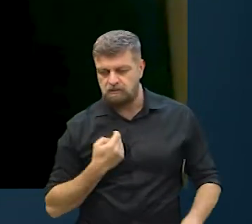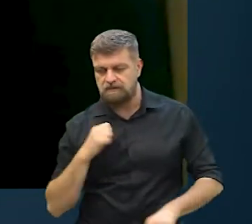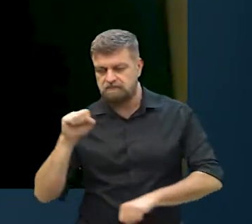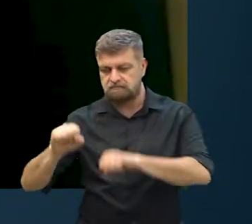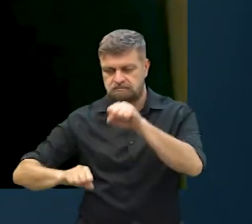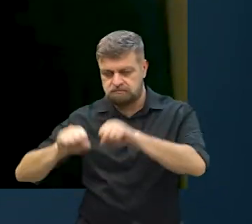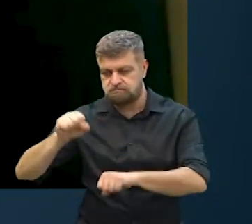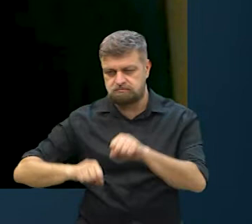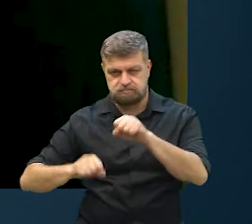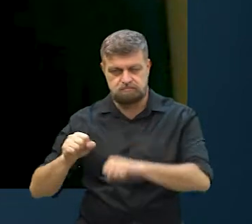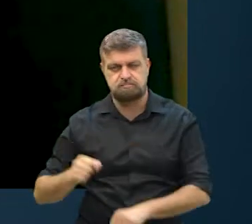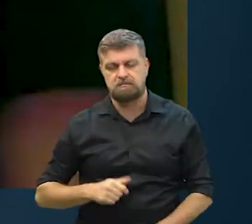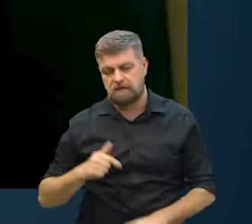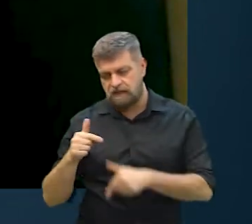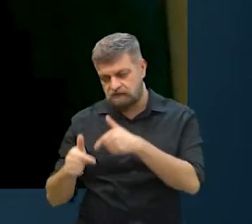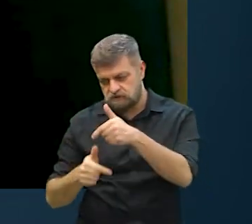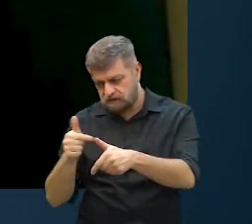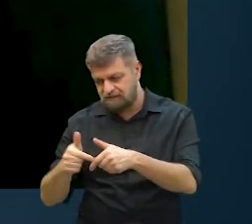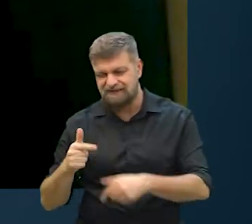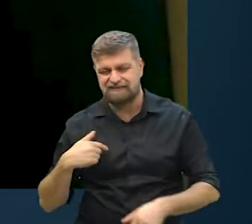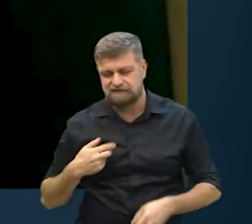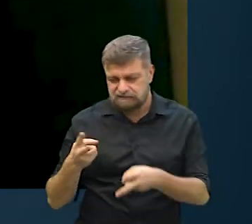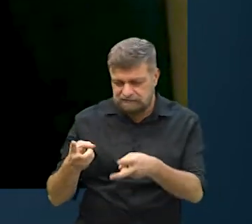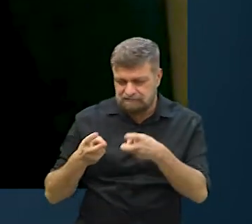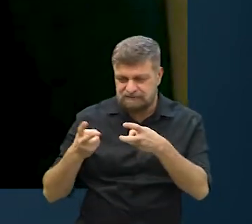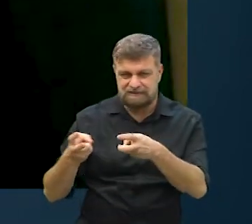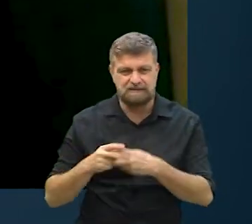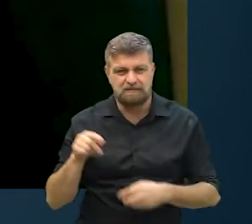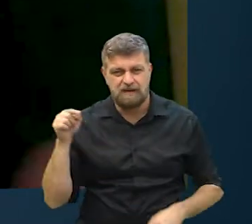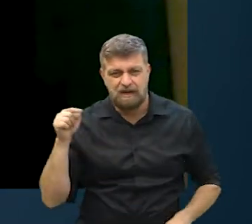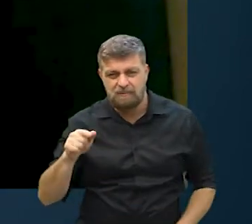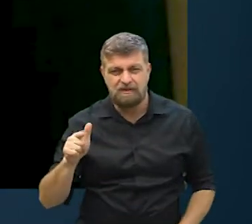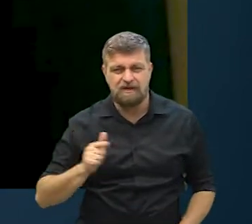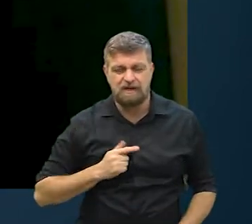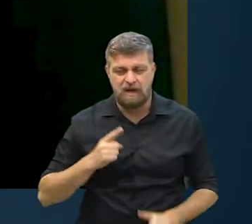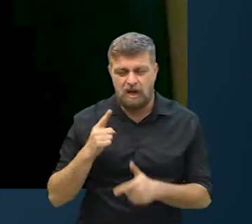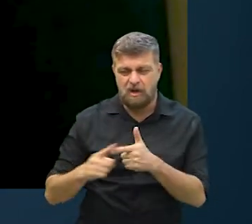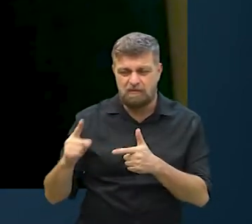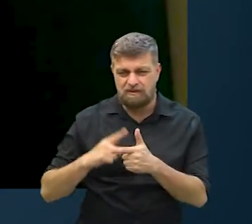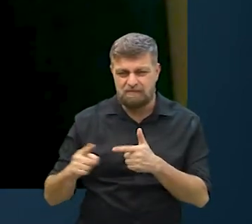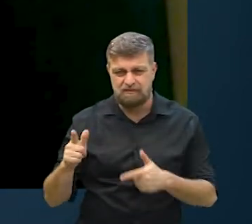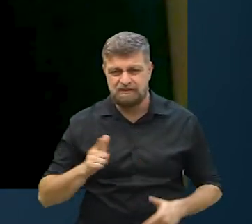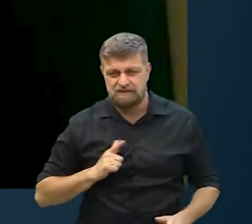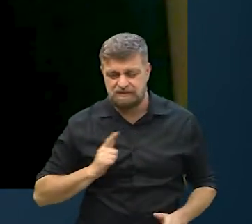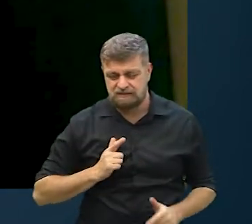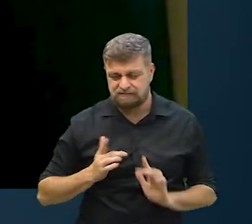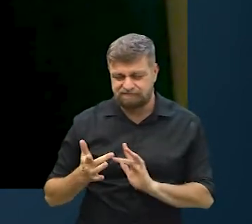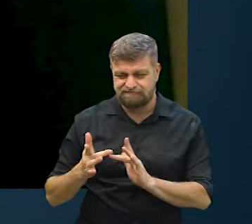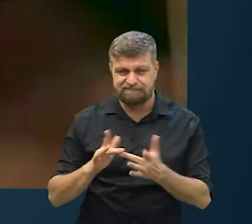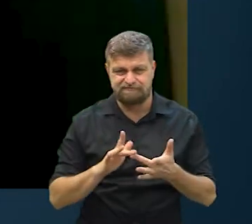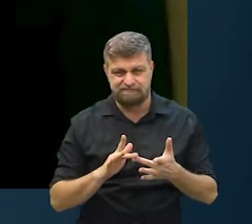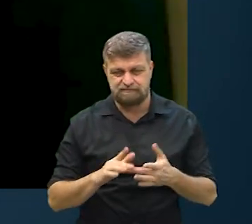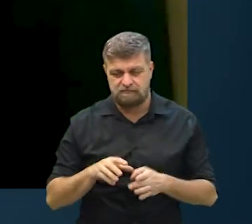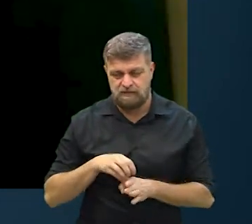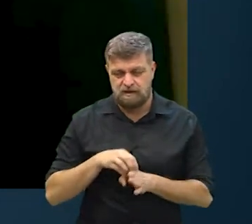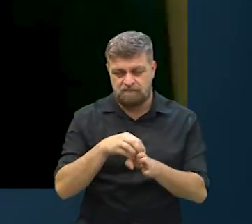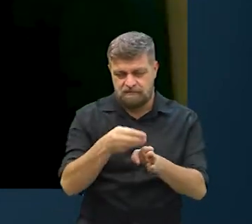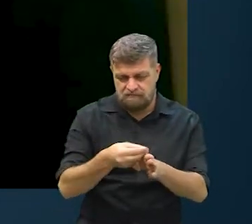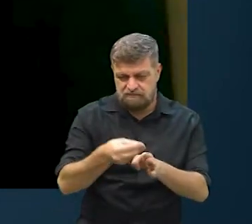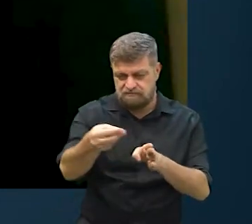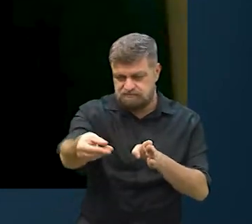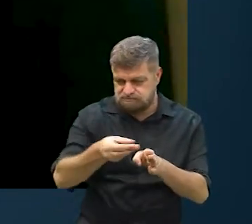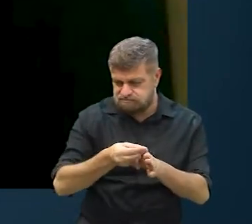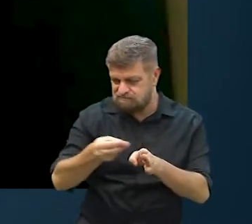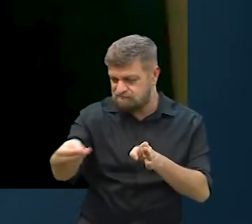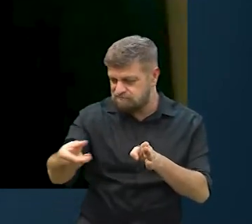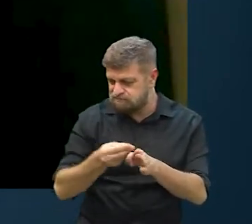em indústrias e vivenciamos muito a dor, que é a dor de conectar a oferta de carga e